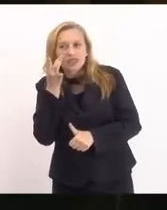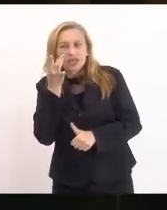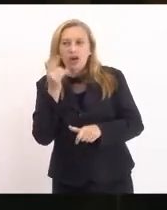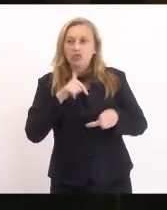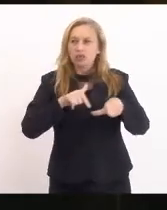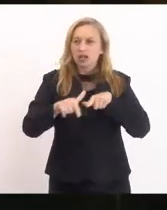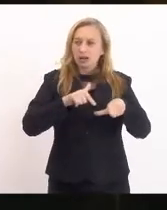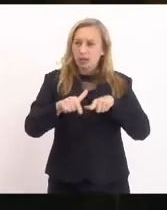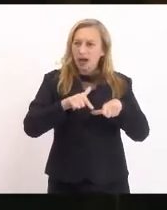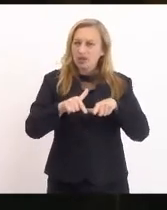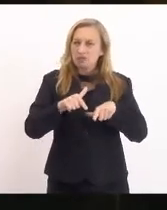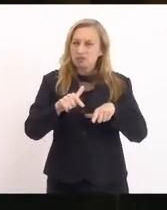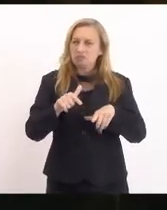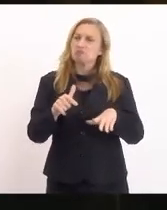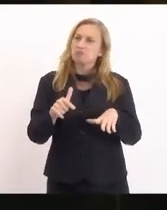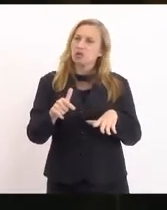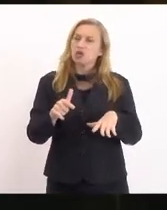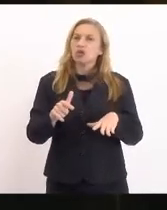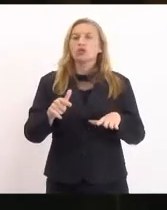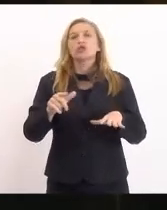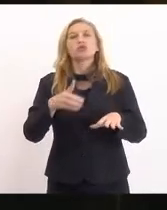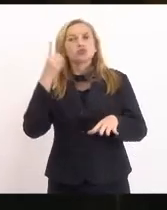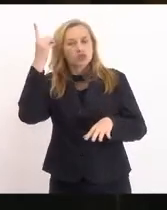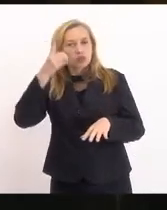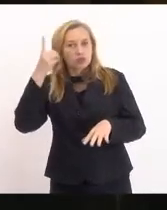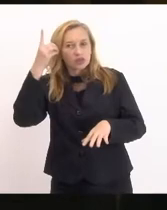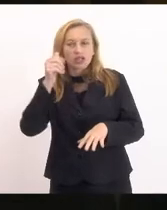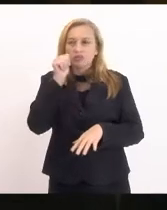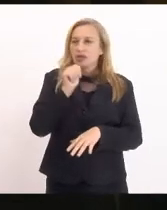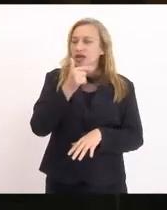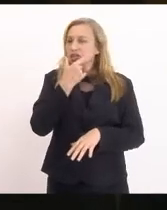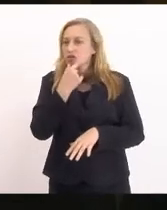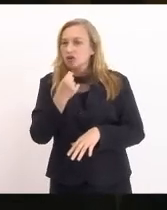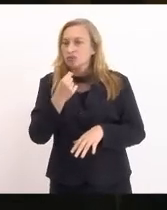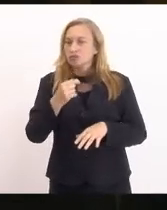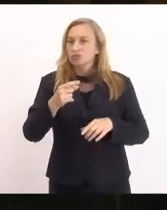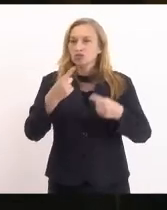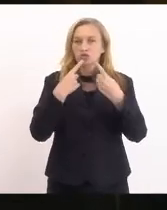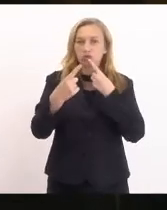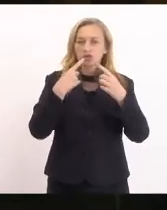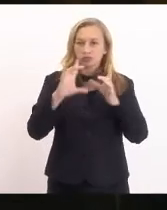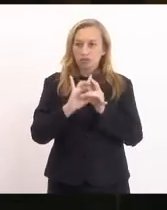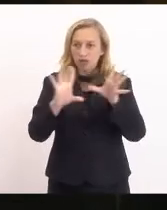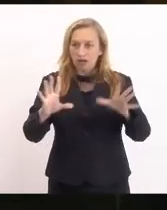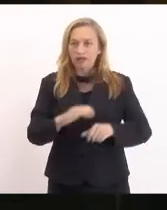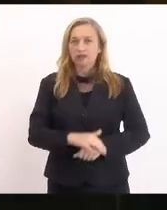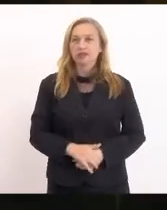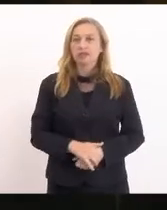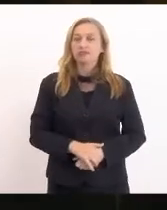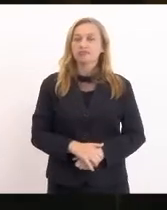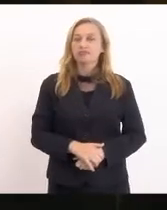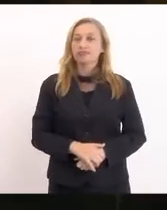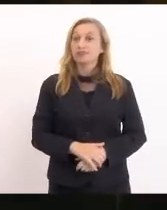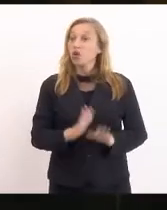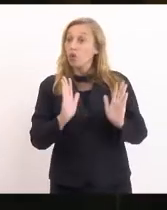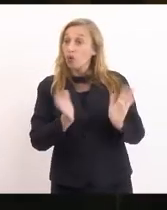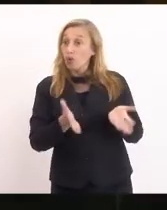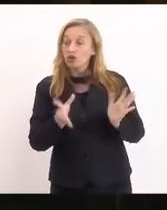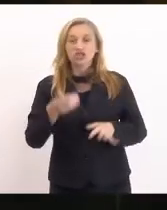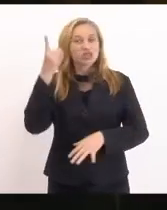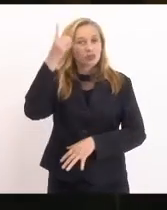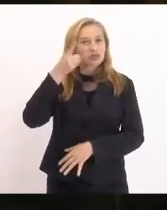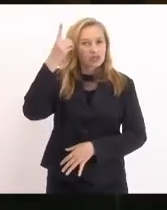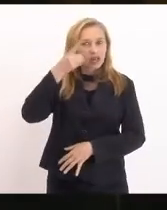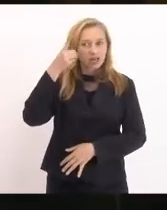interação, enfim, com os deputados e deputadas no debate democrático. Inclusive, hoje, Luiz Paulo, faço aqui